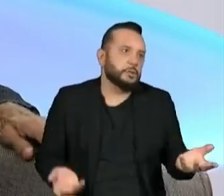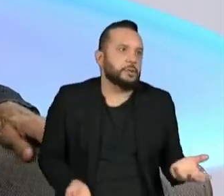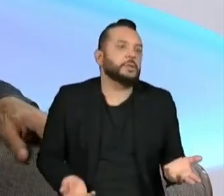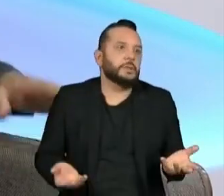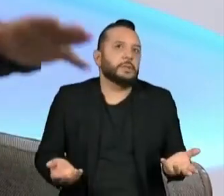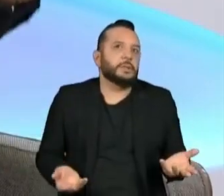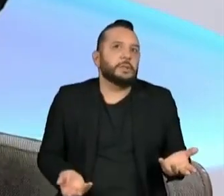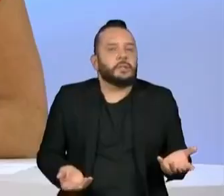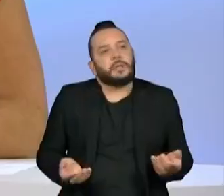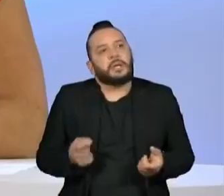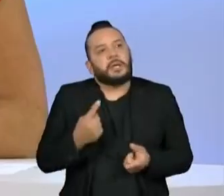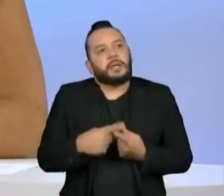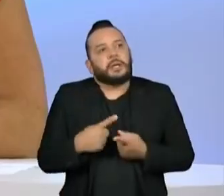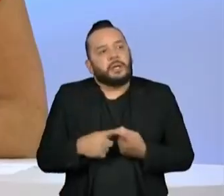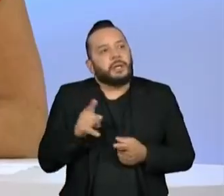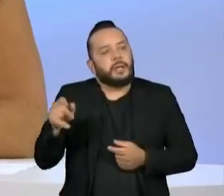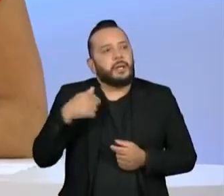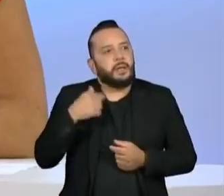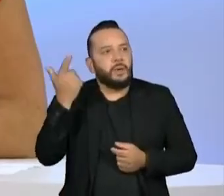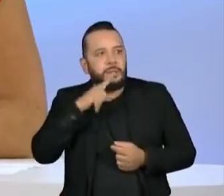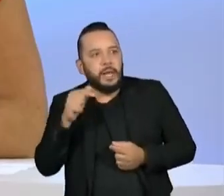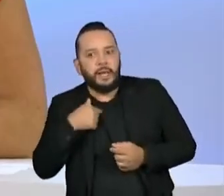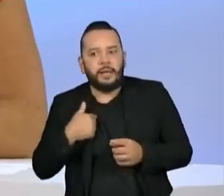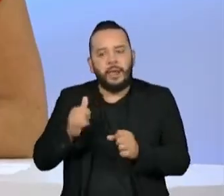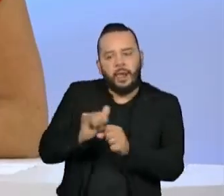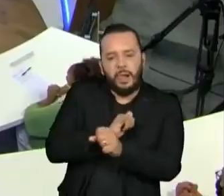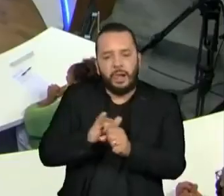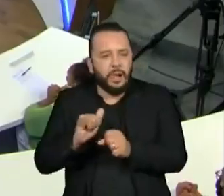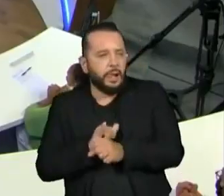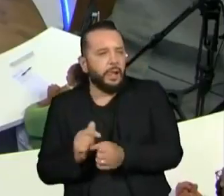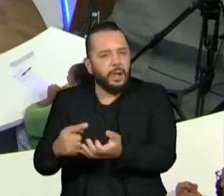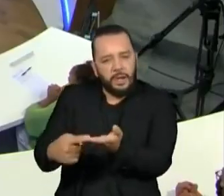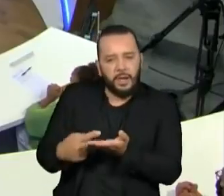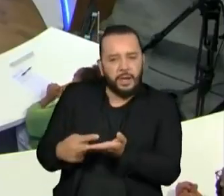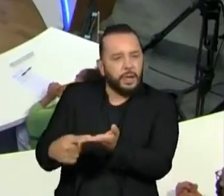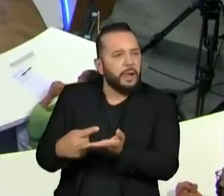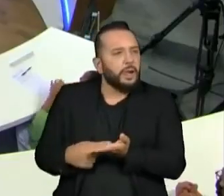pode. É porque o sujeito consegue se articular para,